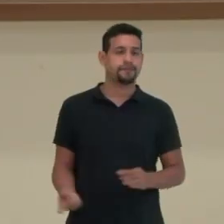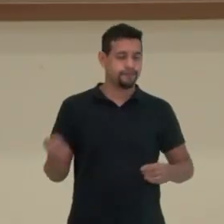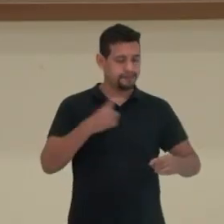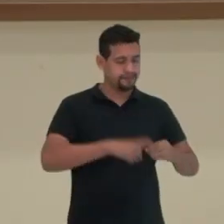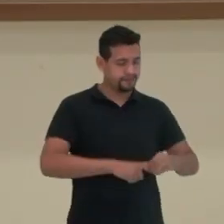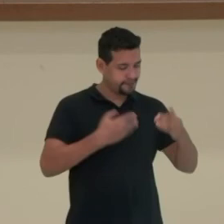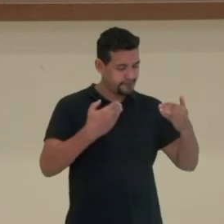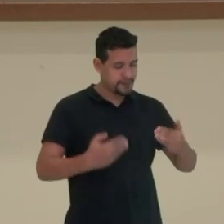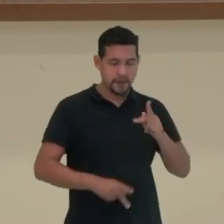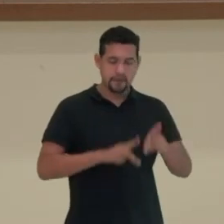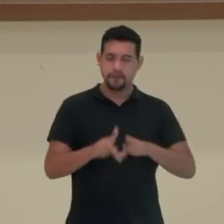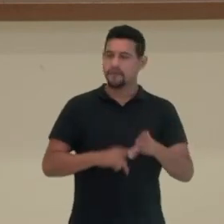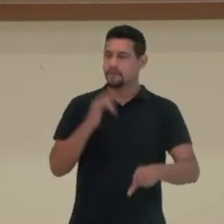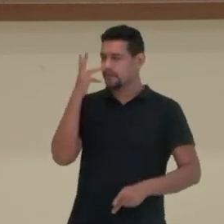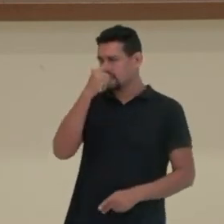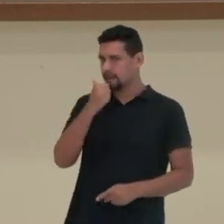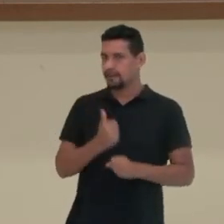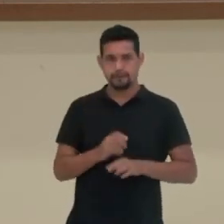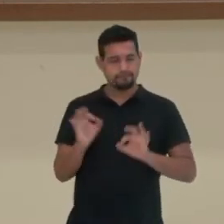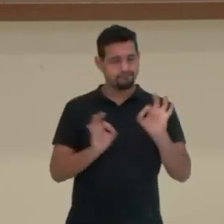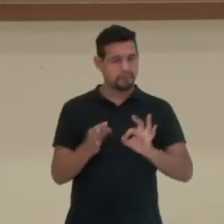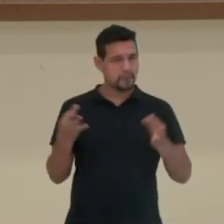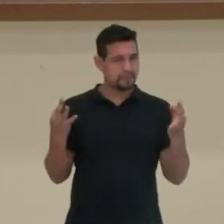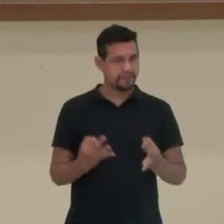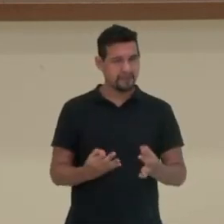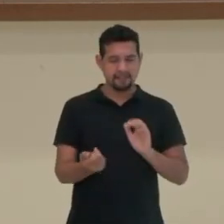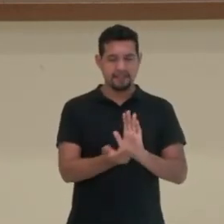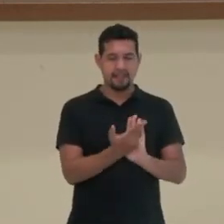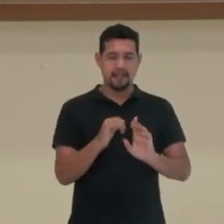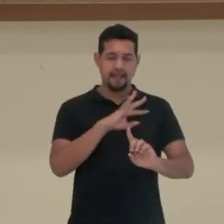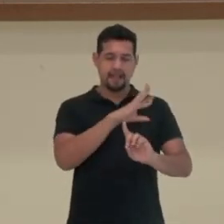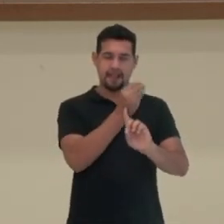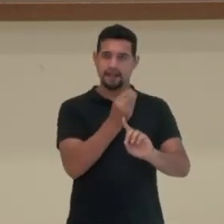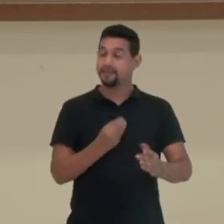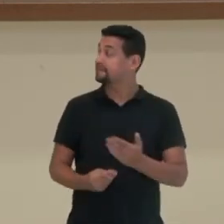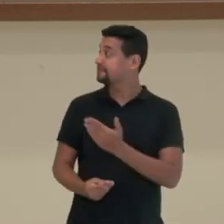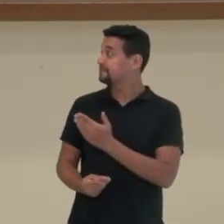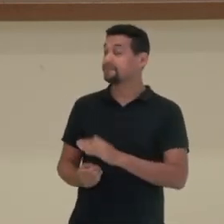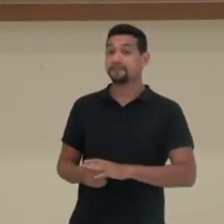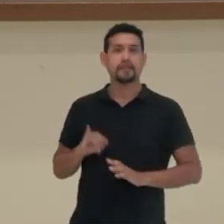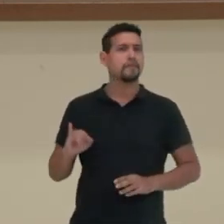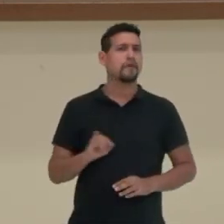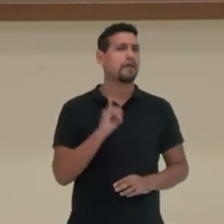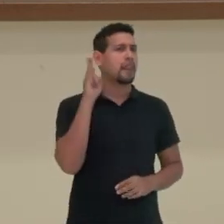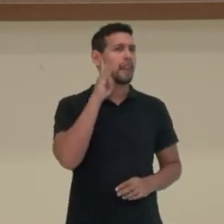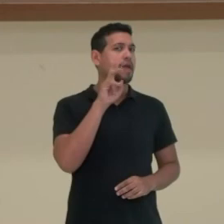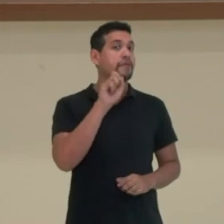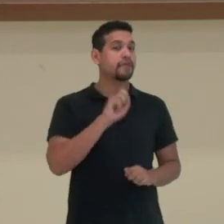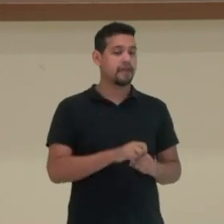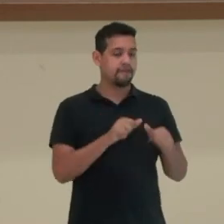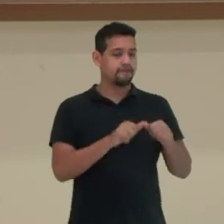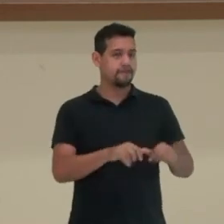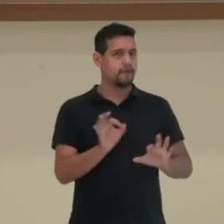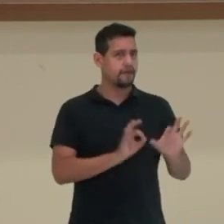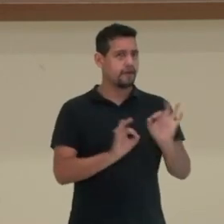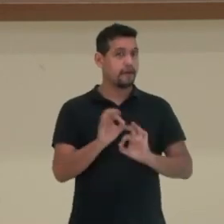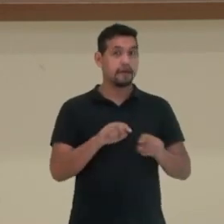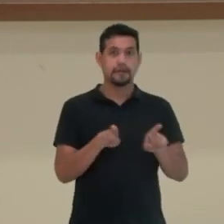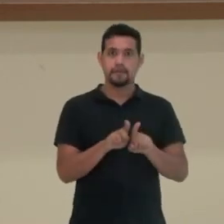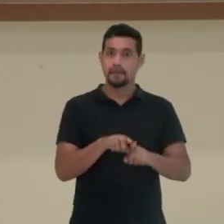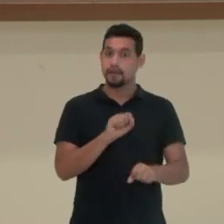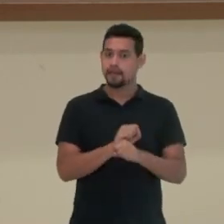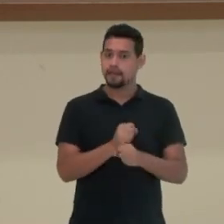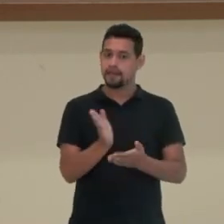Voltei, gente linda! E aí, caprichou nessa arte aqui? Ó, não esqueça de manter a organização e ó, guarde